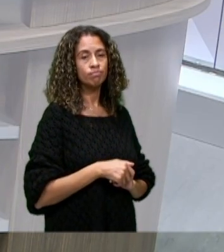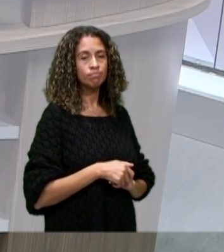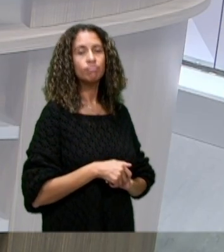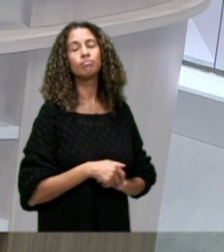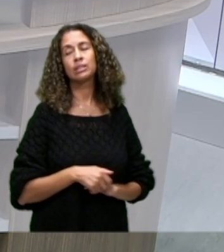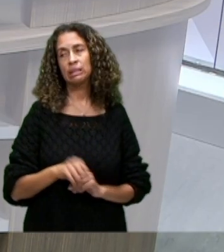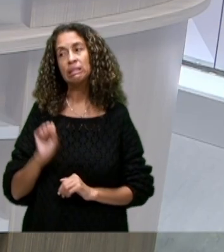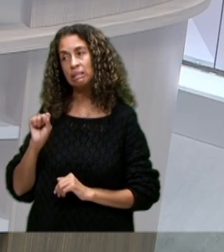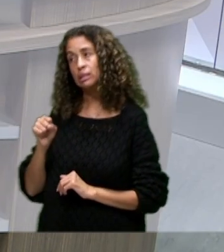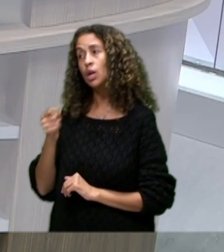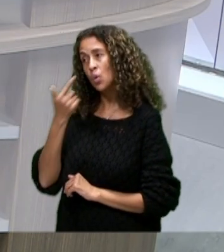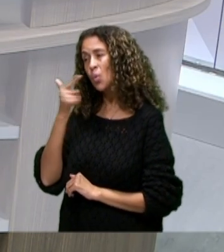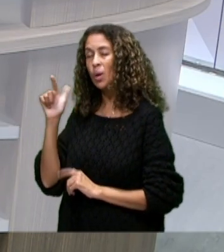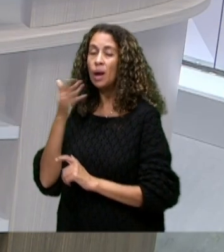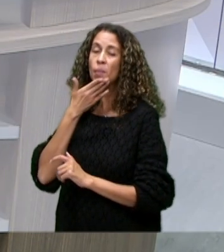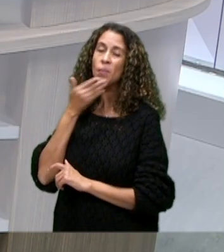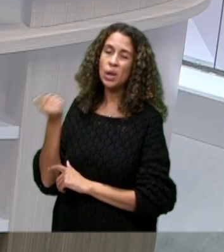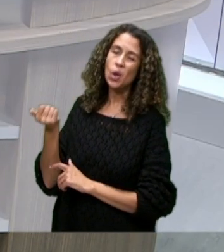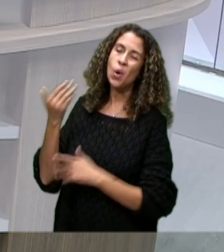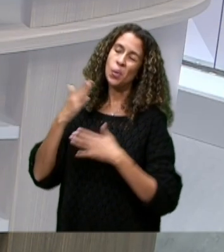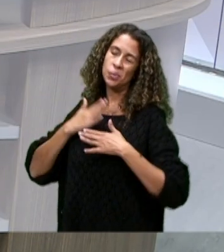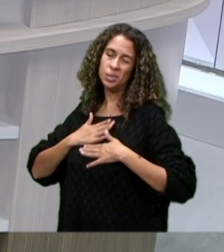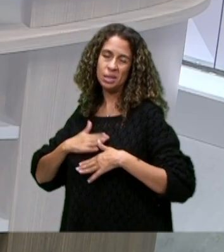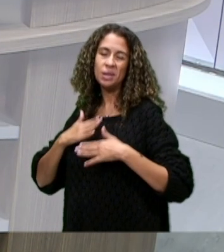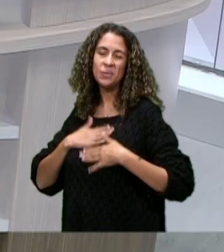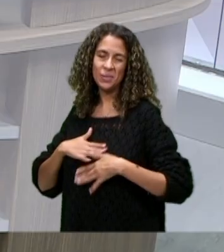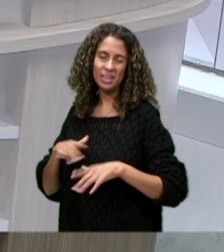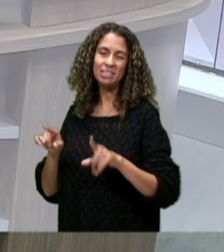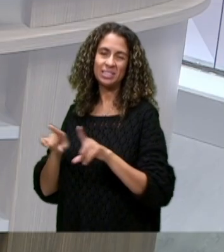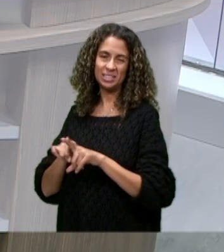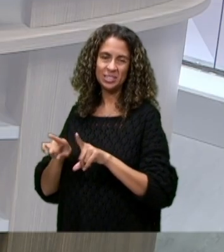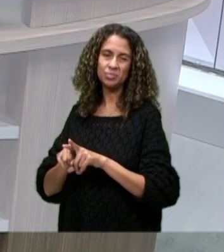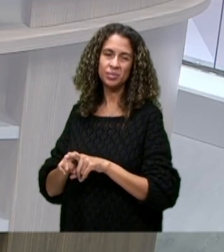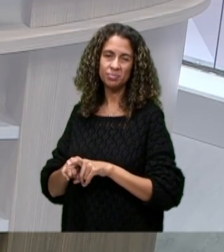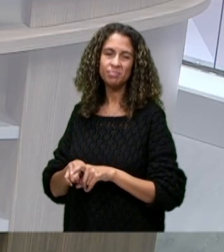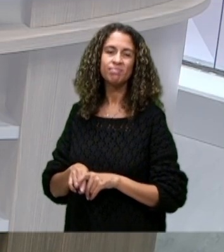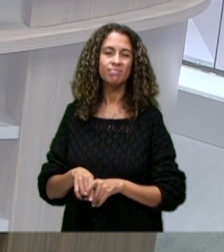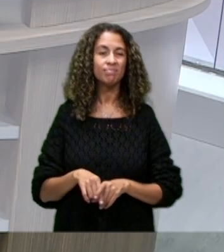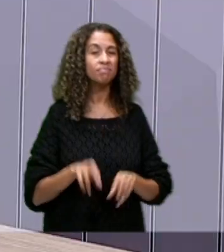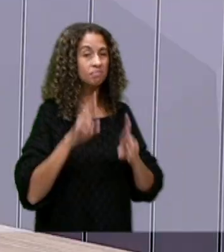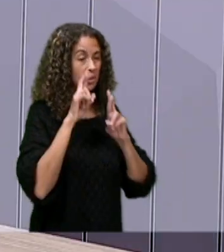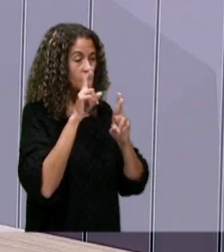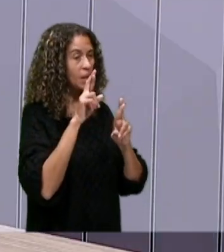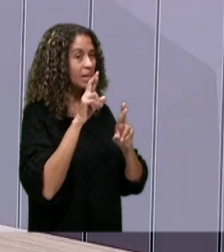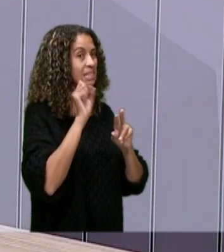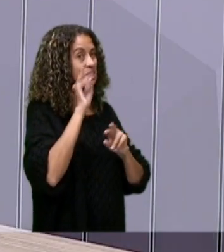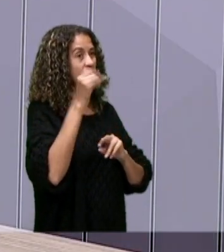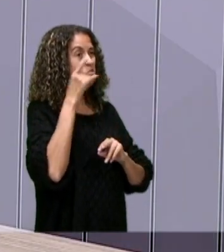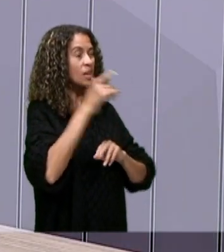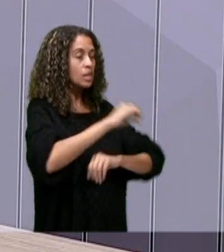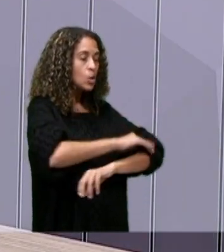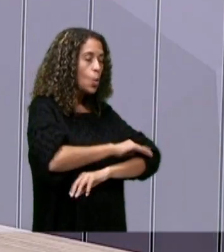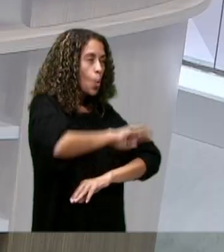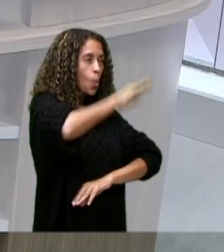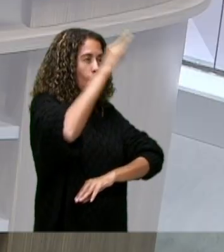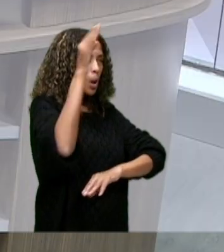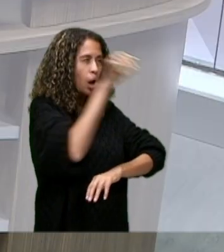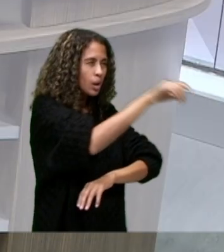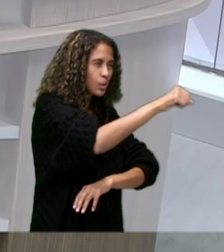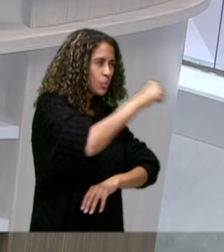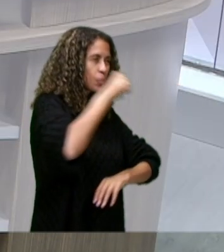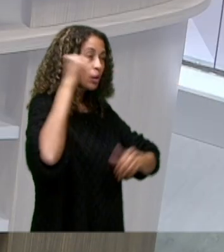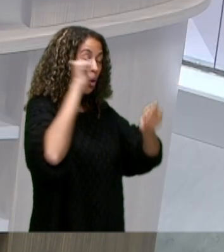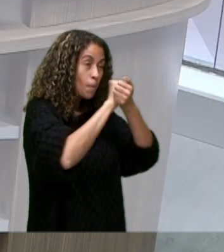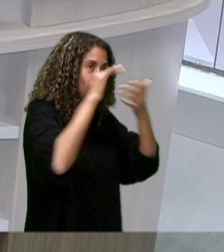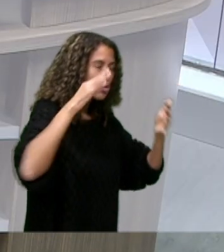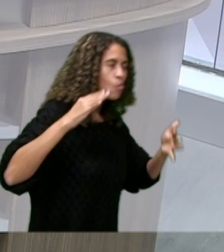mais tranquilo, né? Bem melhor. Bem melhor, né? A gente tivesse aquele portal e pudesse ir para aquele mundo, né?